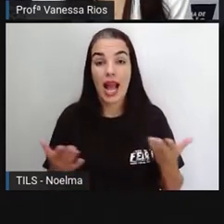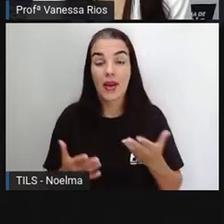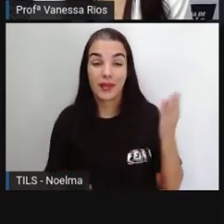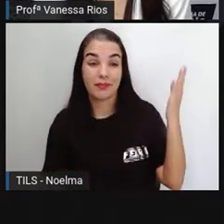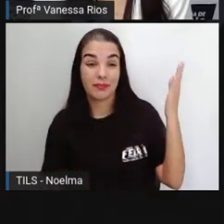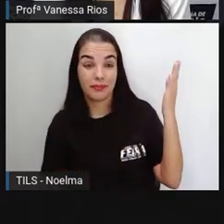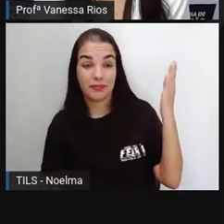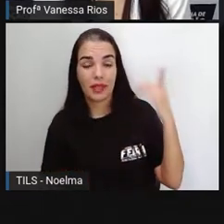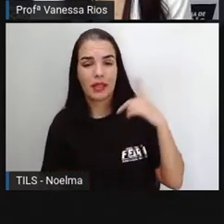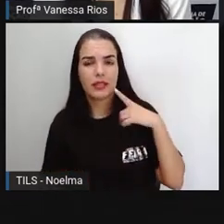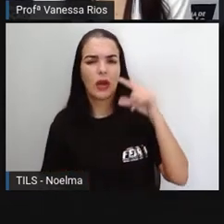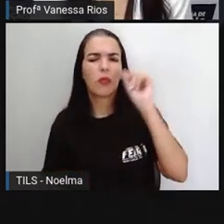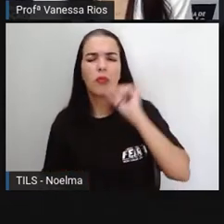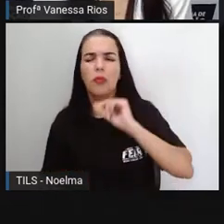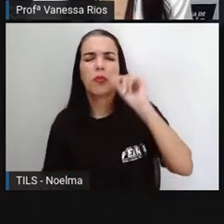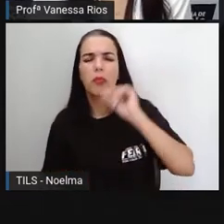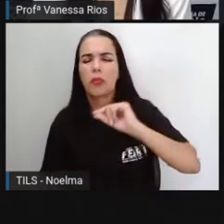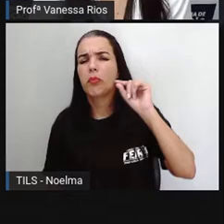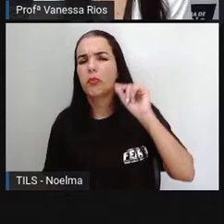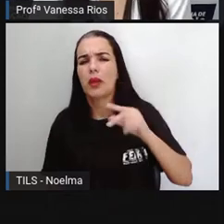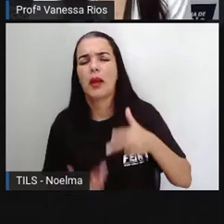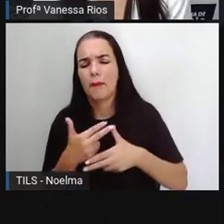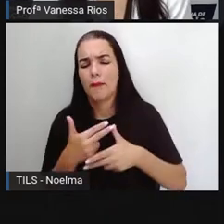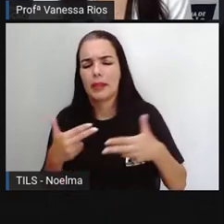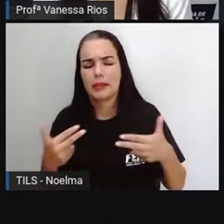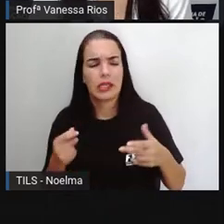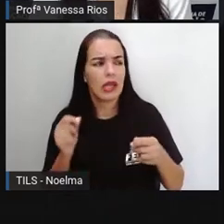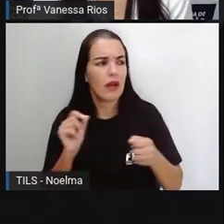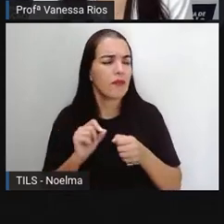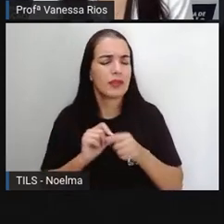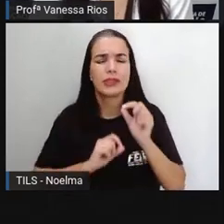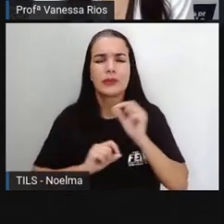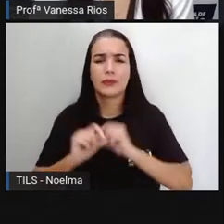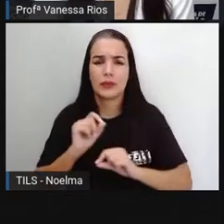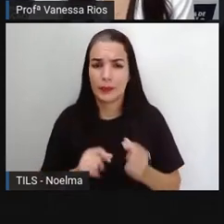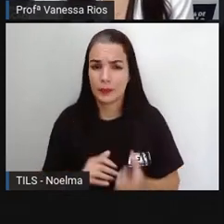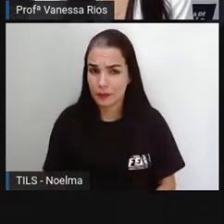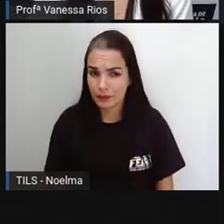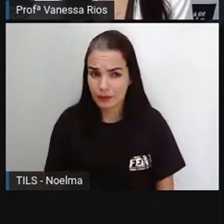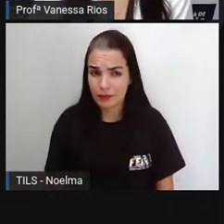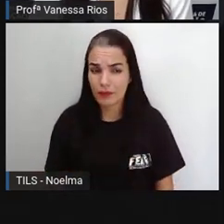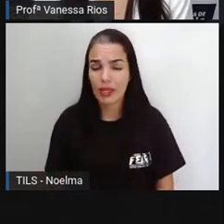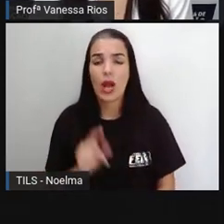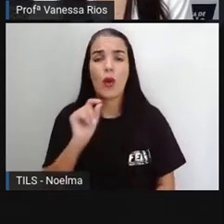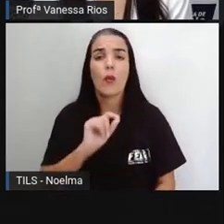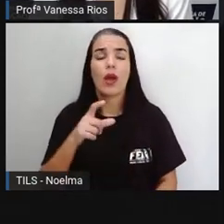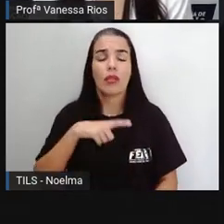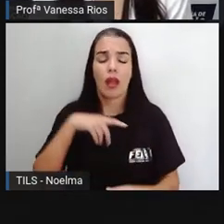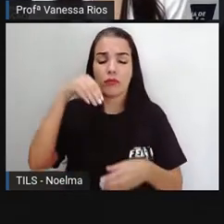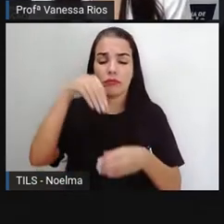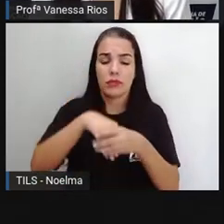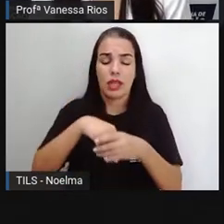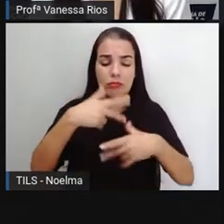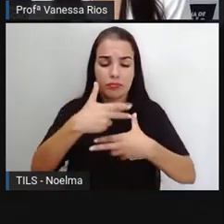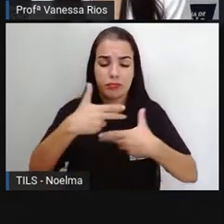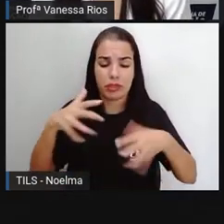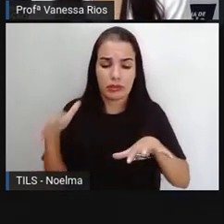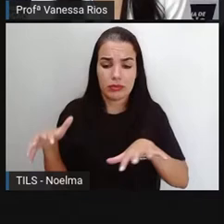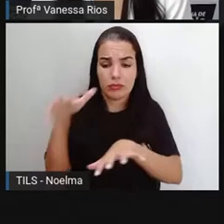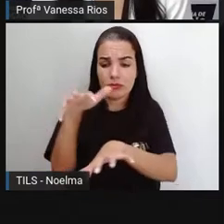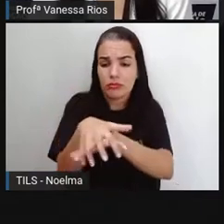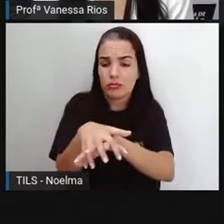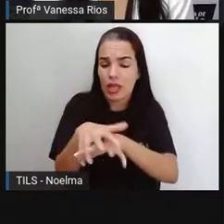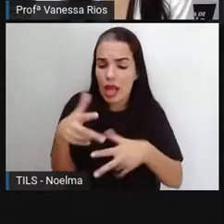Mas aí a própria pergunta, e no que é feito esses materiais, né? O que é que tem dentro desses materiais, compondo